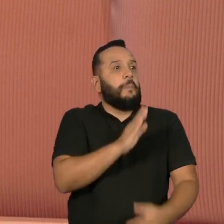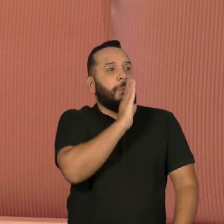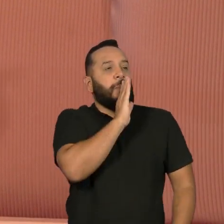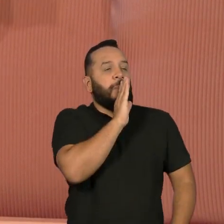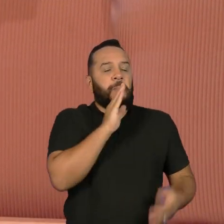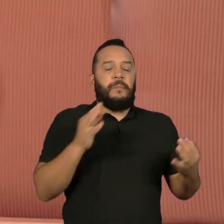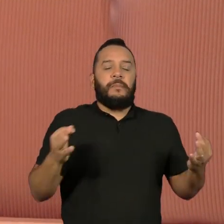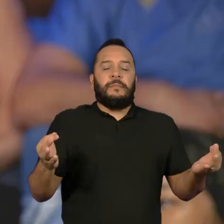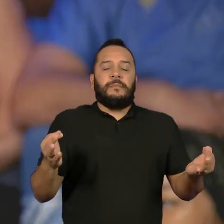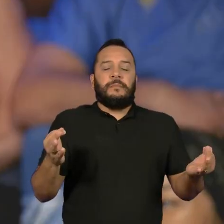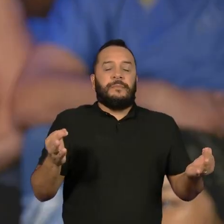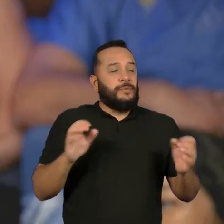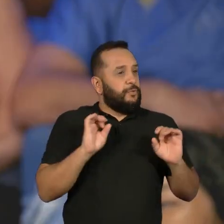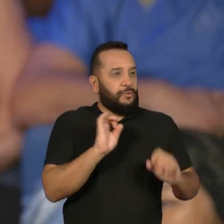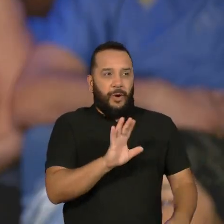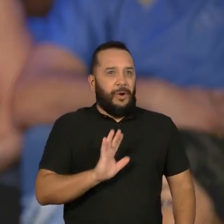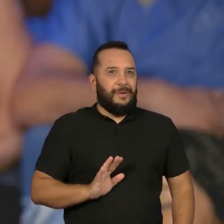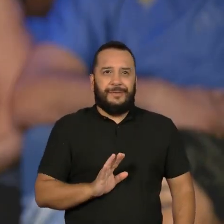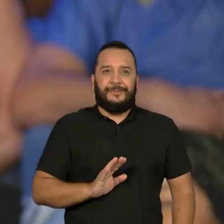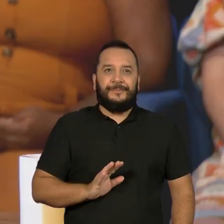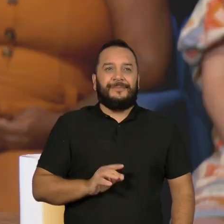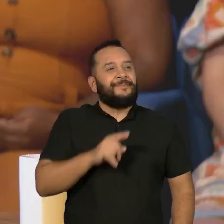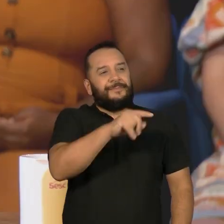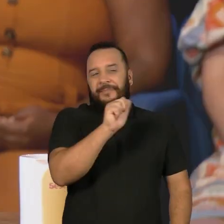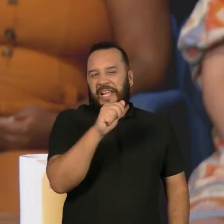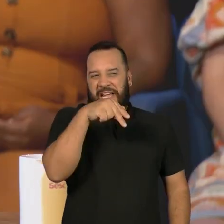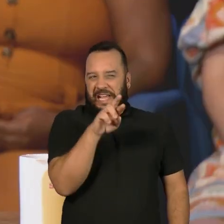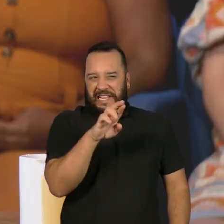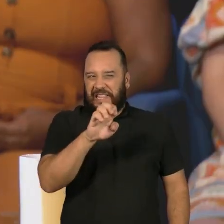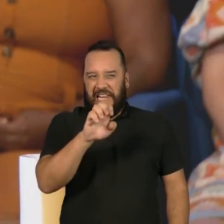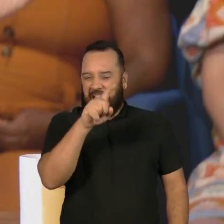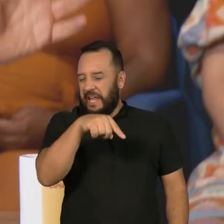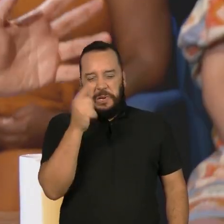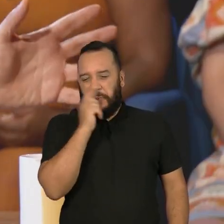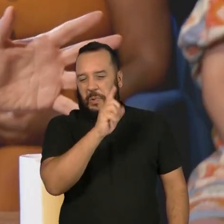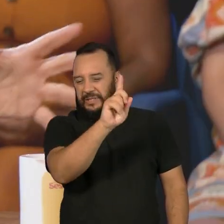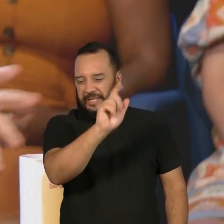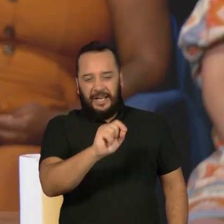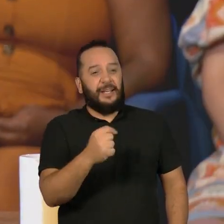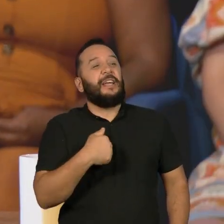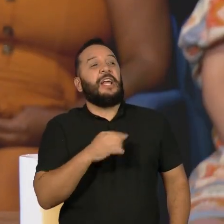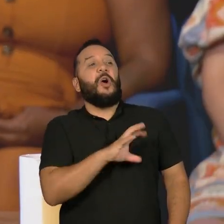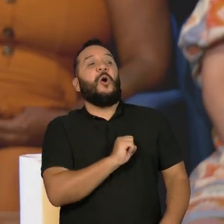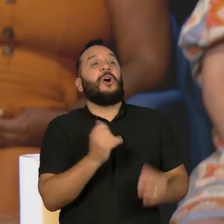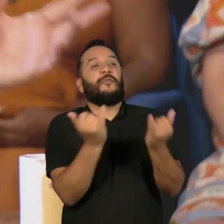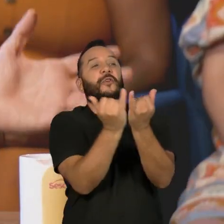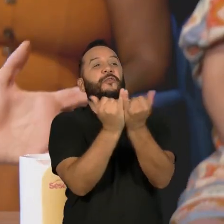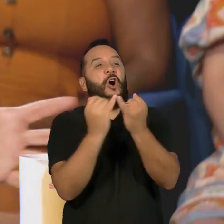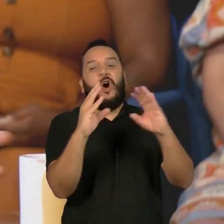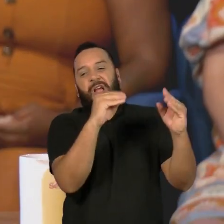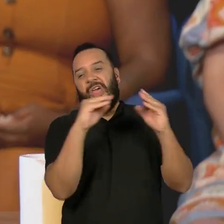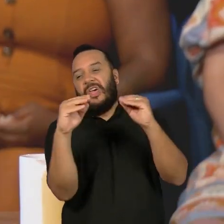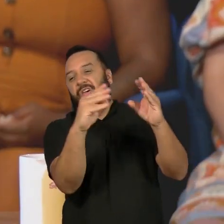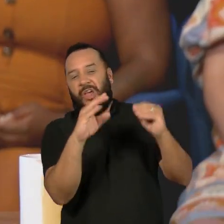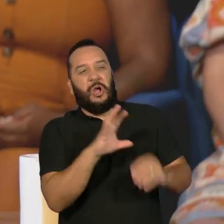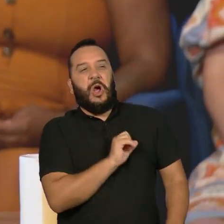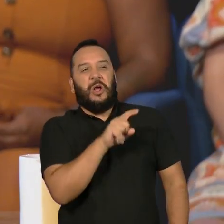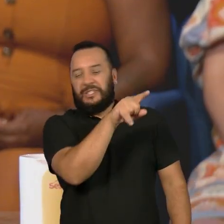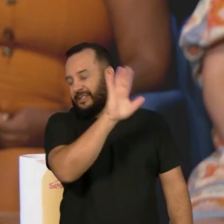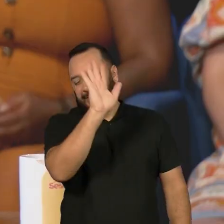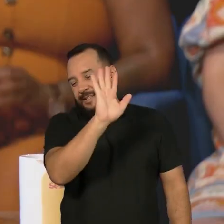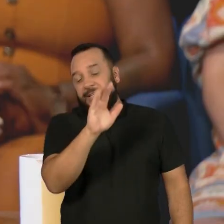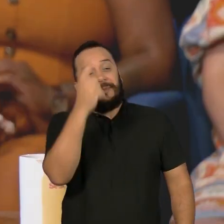Não, André não consegue. André não consegue. André adorou uma história de fofoca que teve no outro programa aqui e tal, porque ele acha